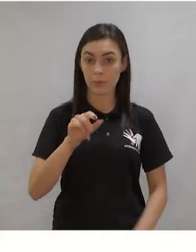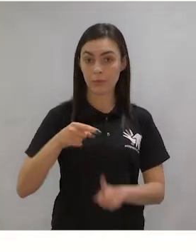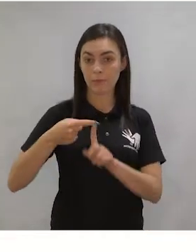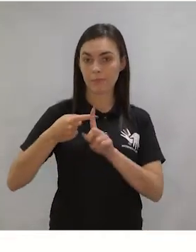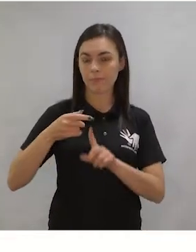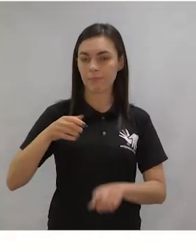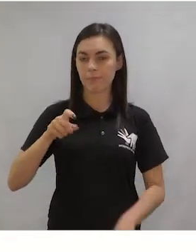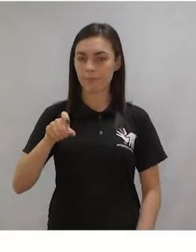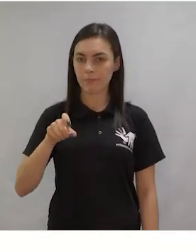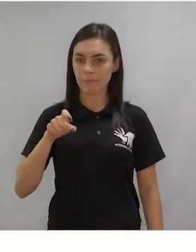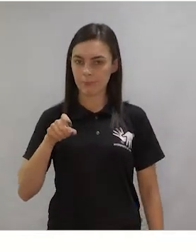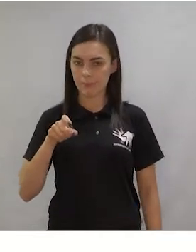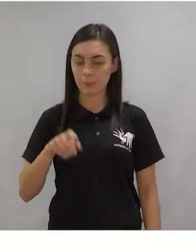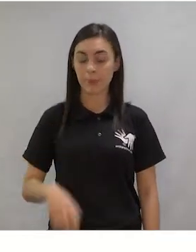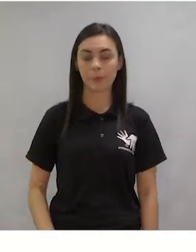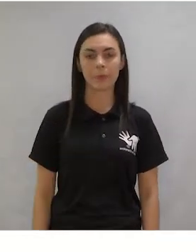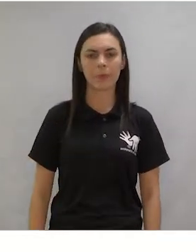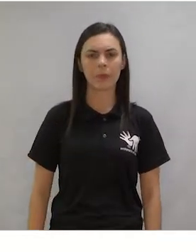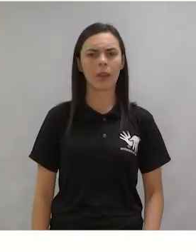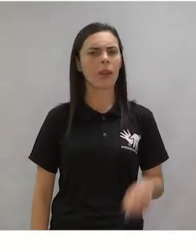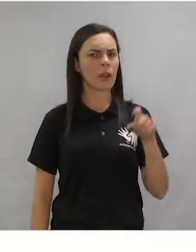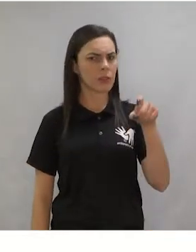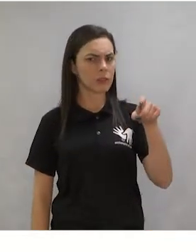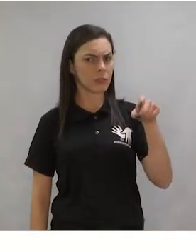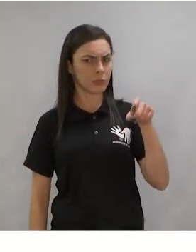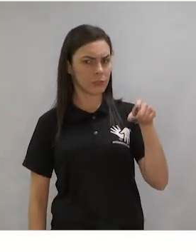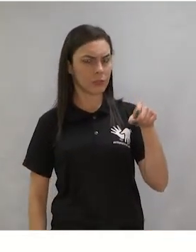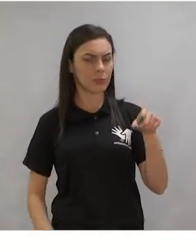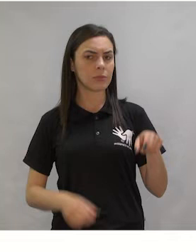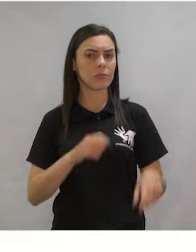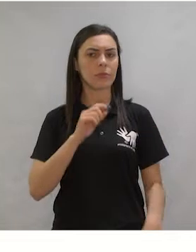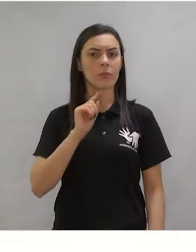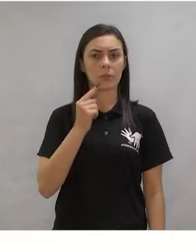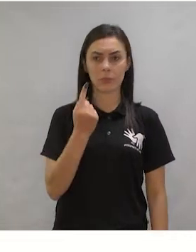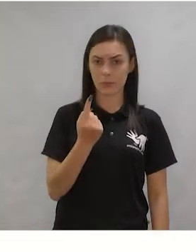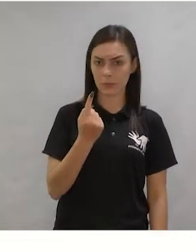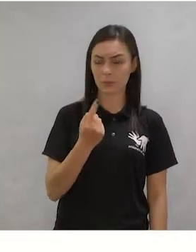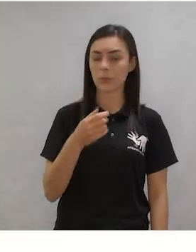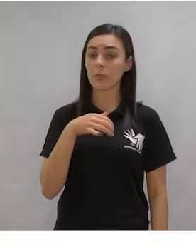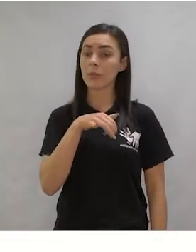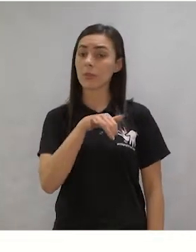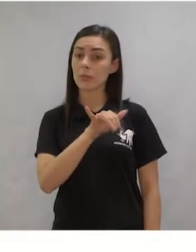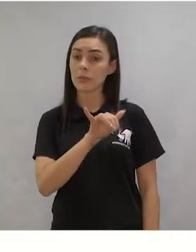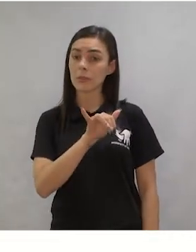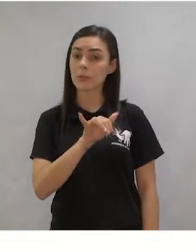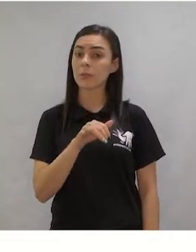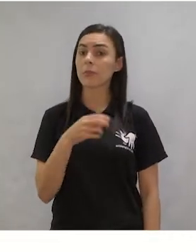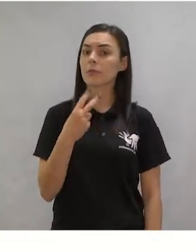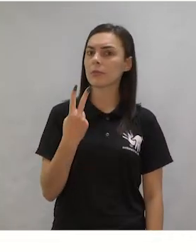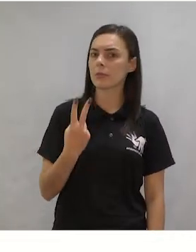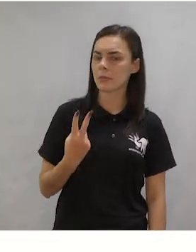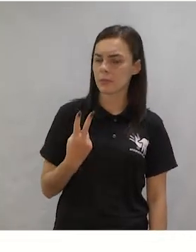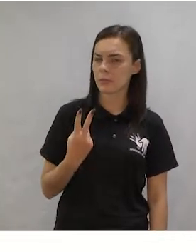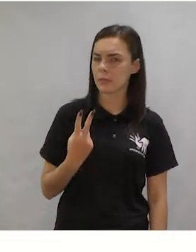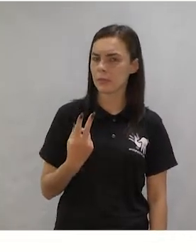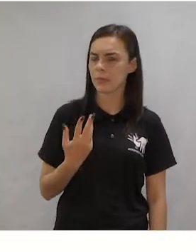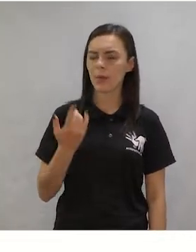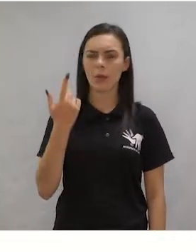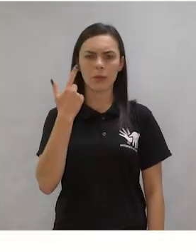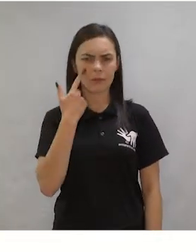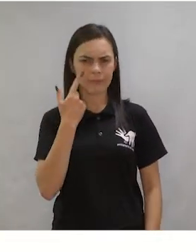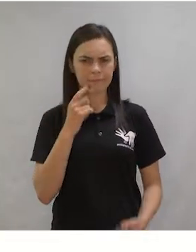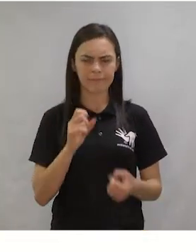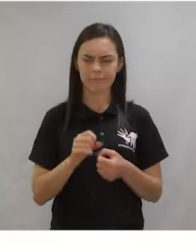2xy mais x, quando x é igual a 1 e o y é igual a 2.